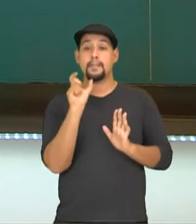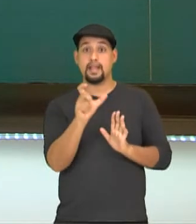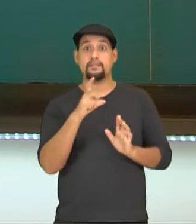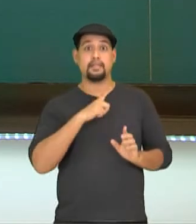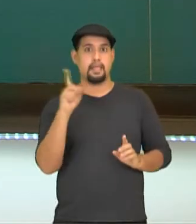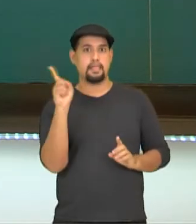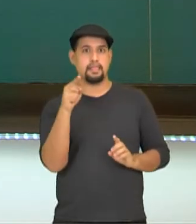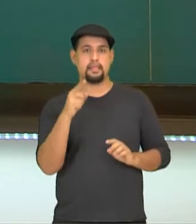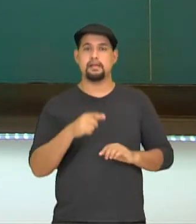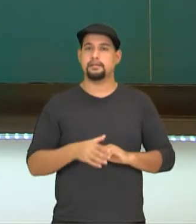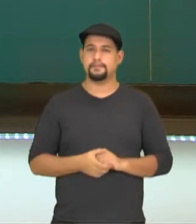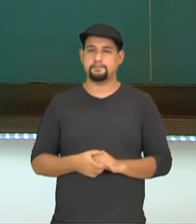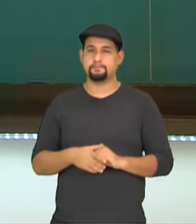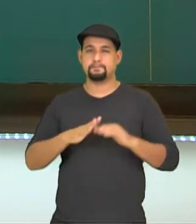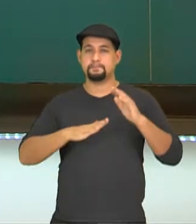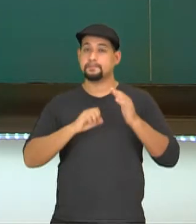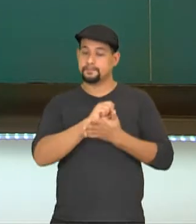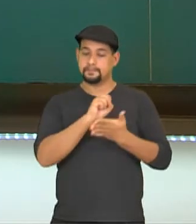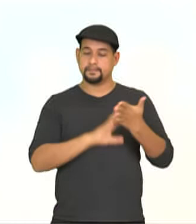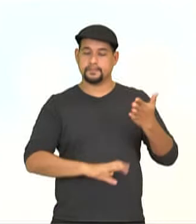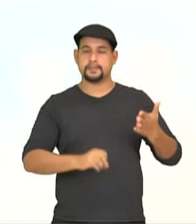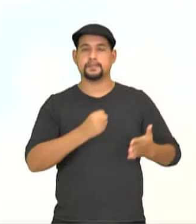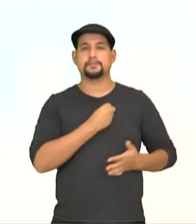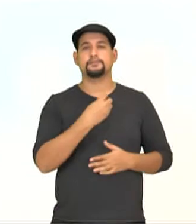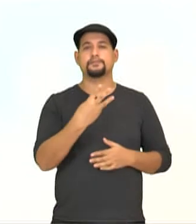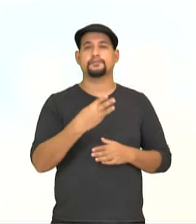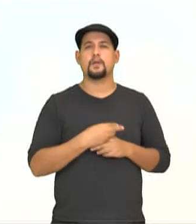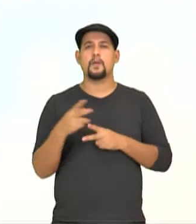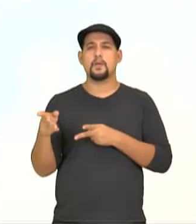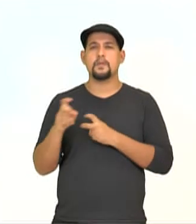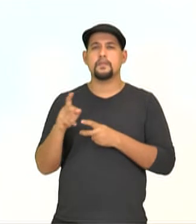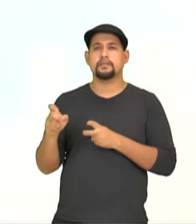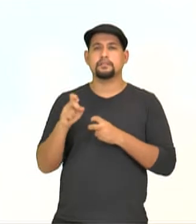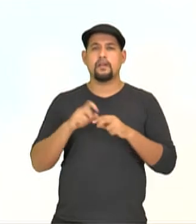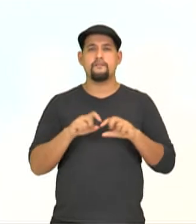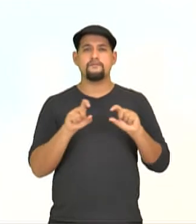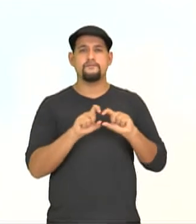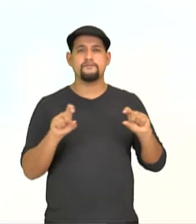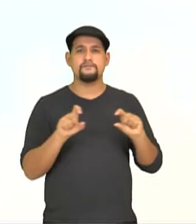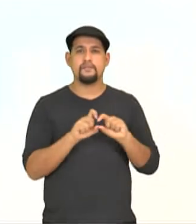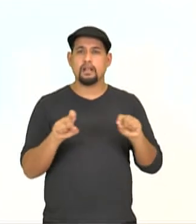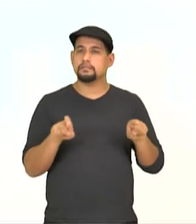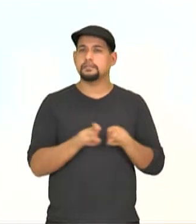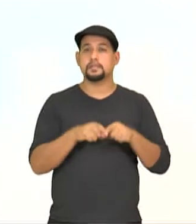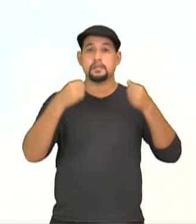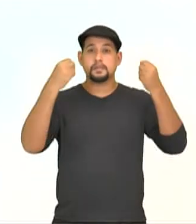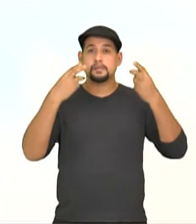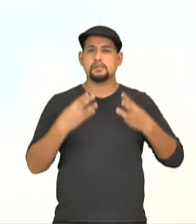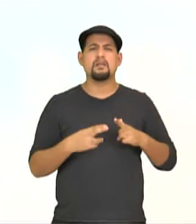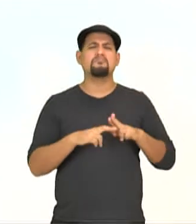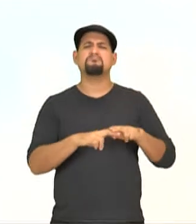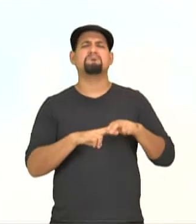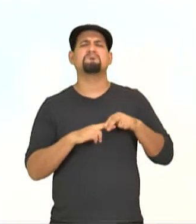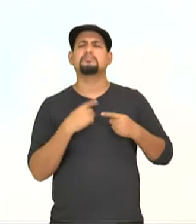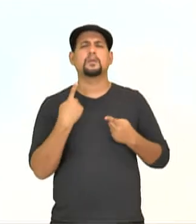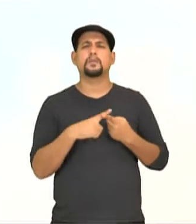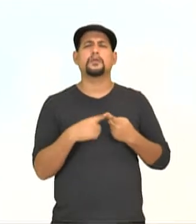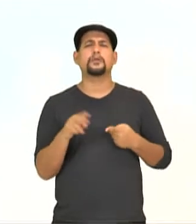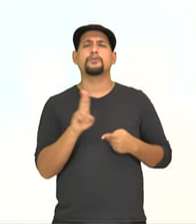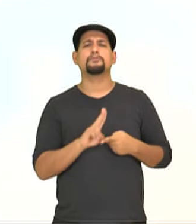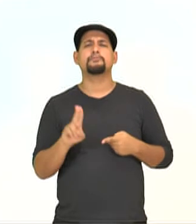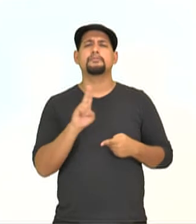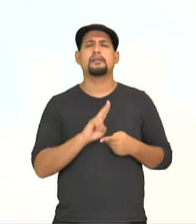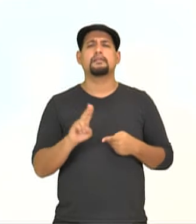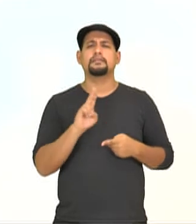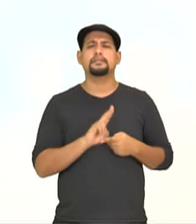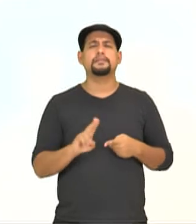acentuada. Vamos para a atividade 3. Observa as frases e explica por que foi usado o